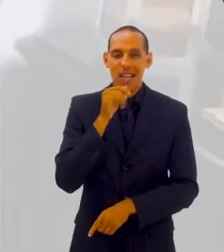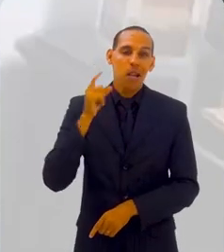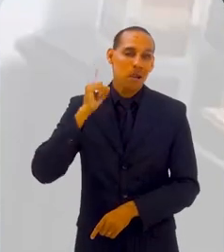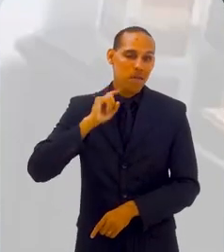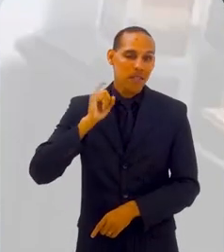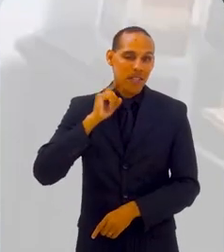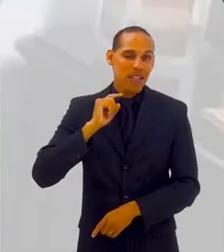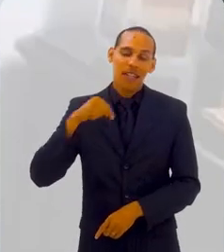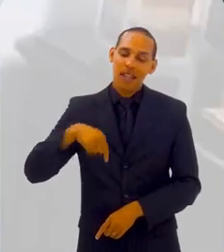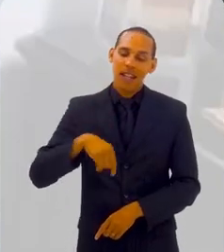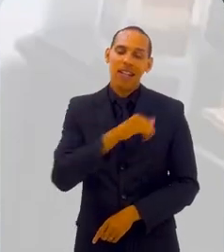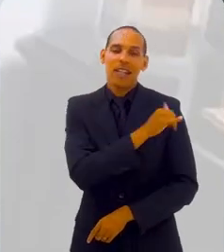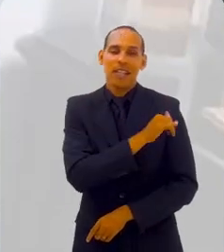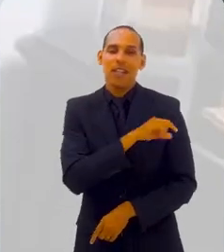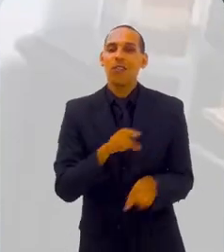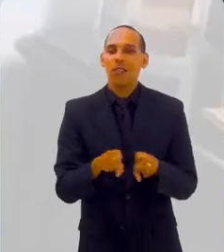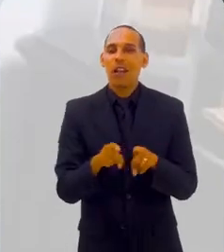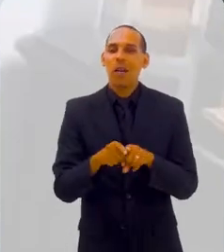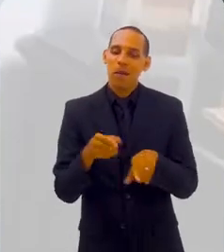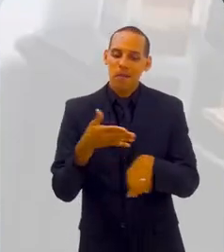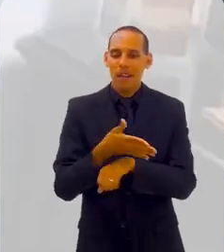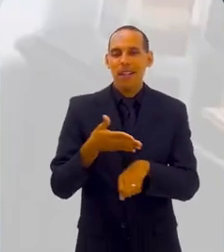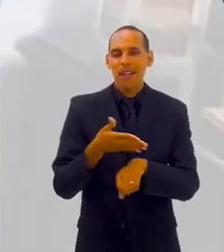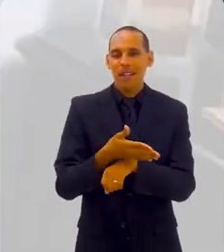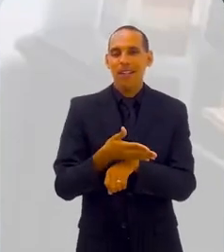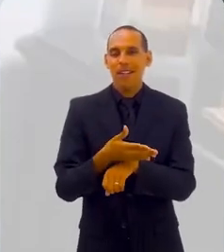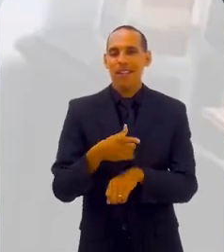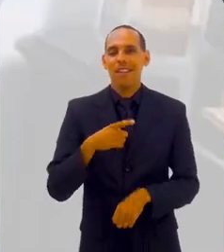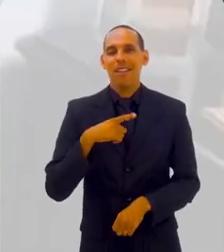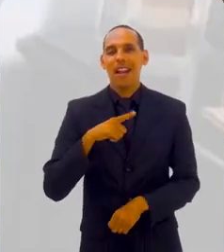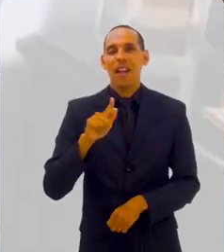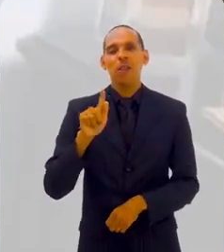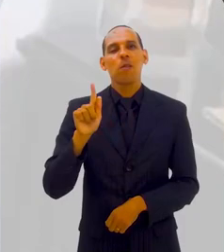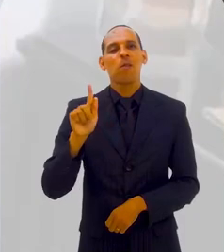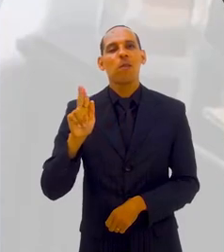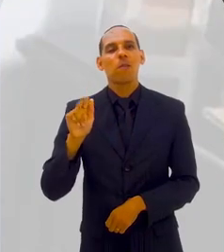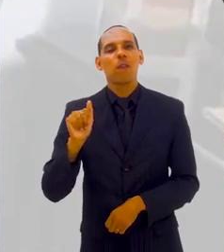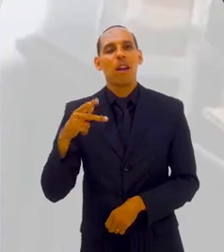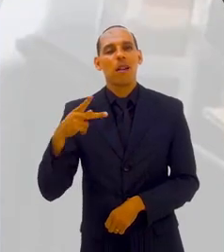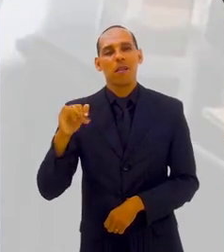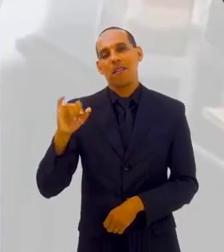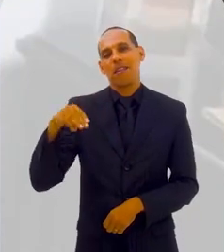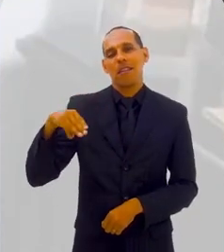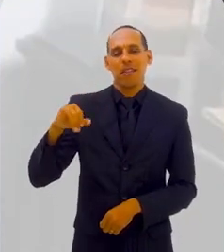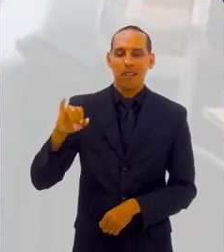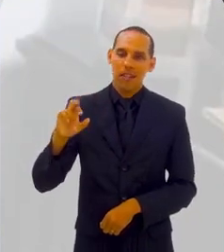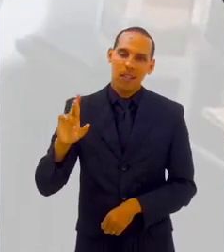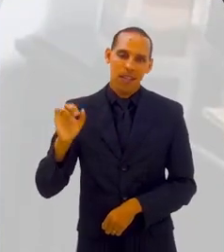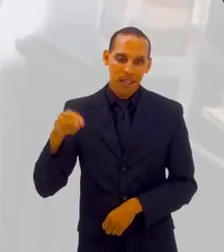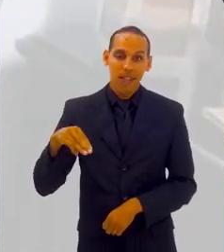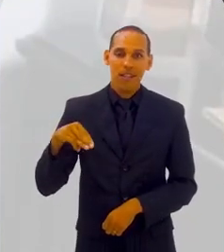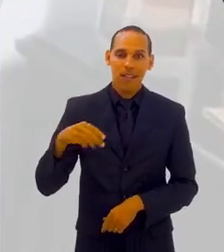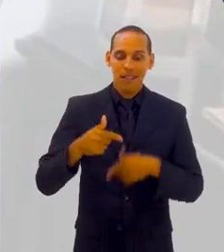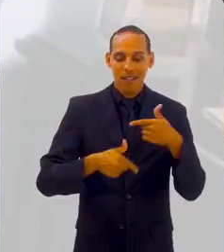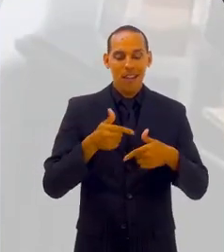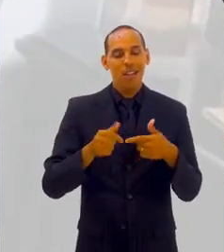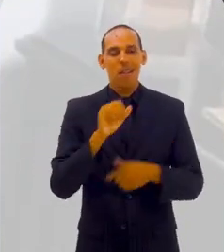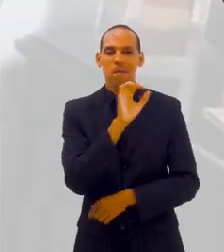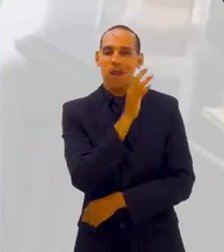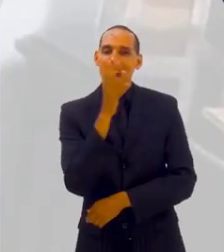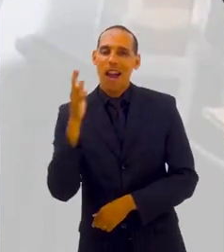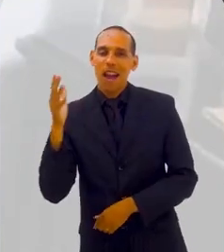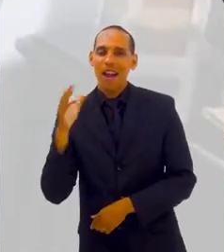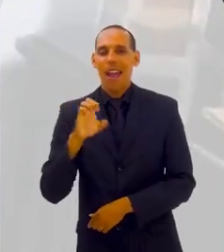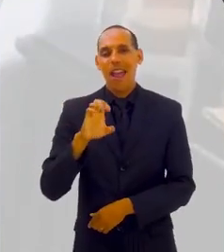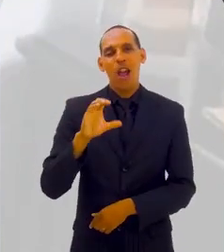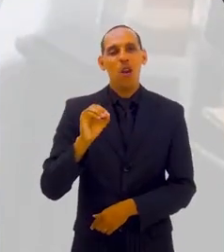Minas Gerais, e o Rio também já participa, nós temos equipe trabalhando ali em Guapimirim e outros, com serviços ambientais,